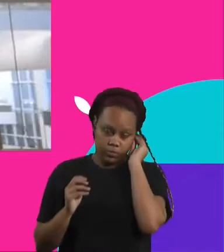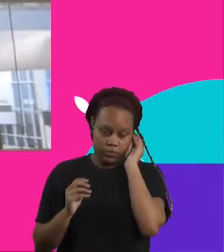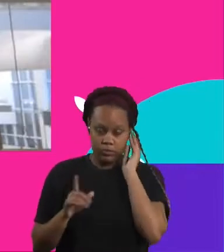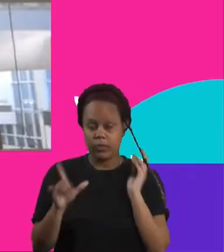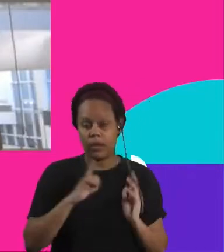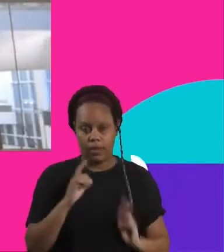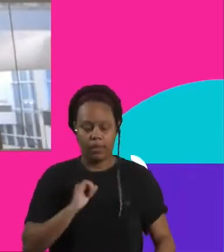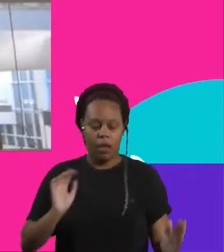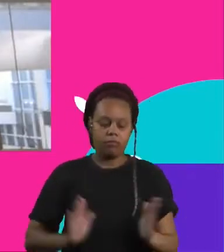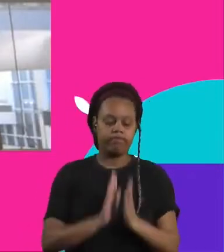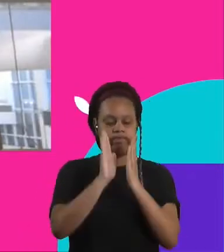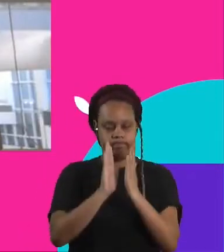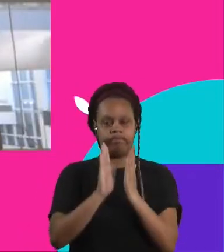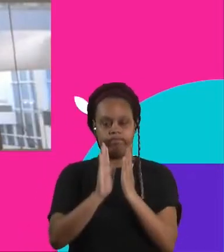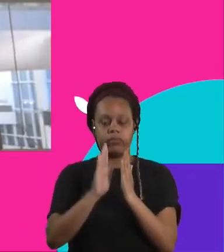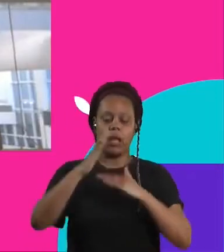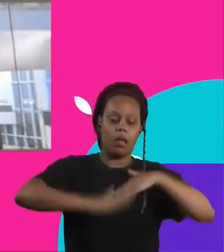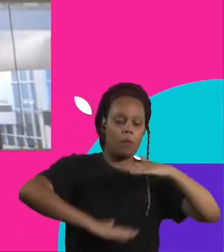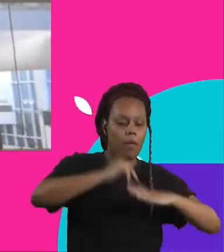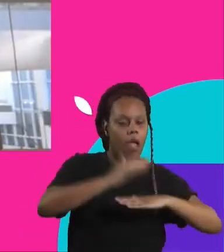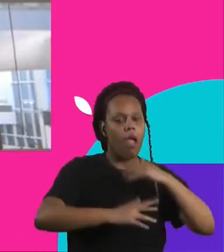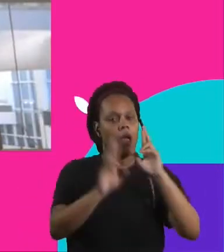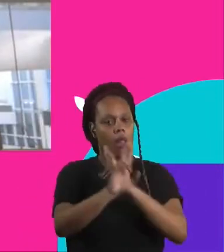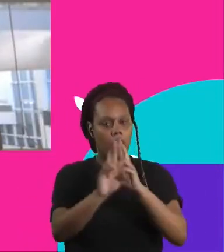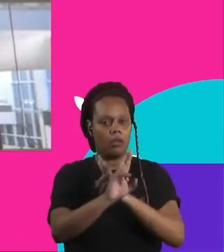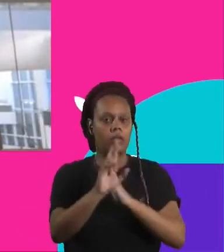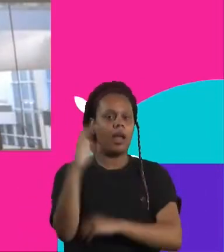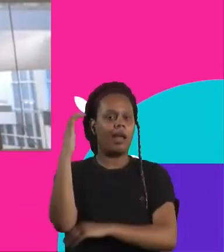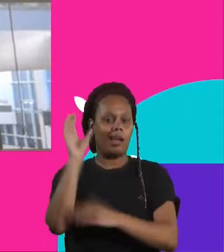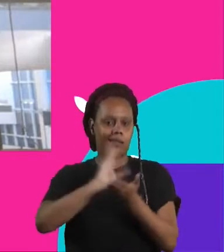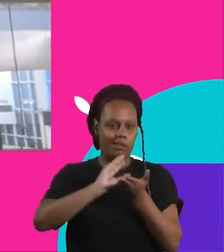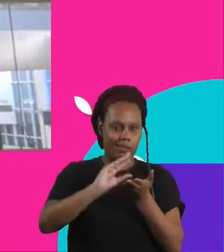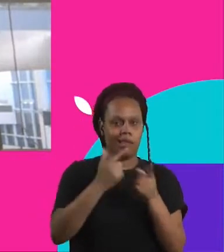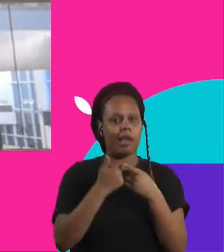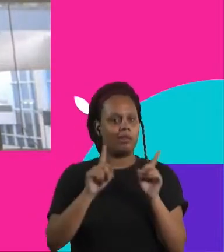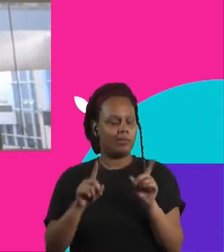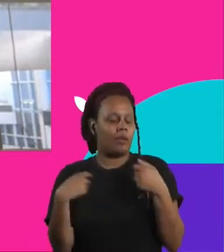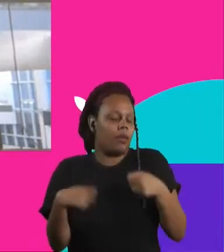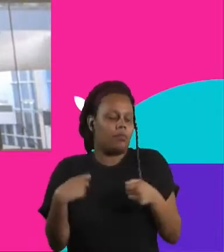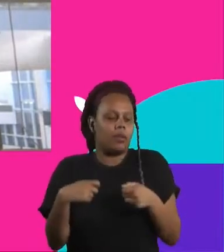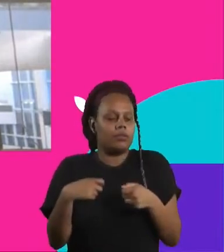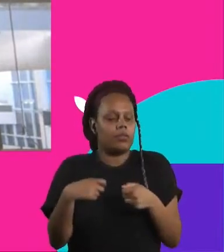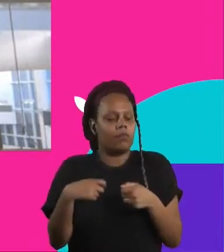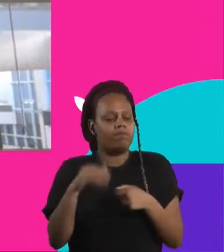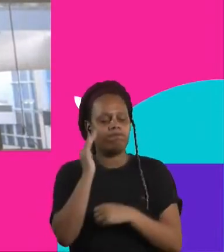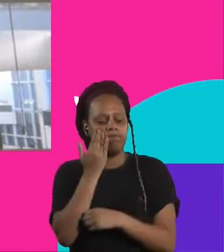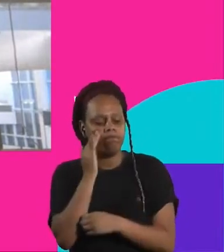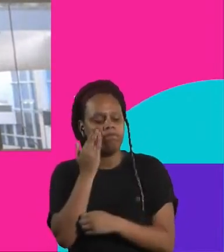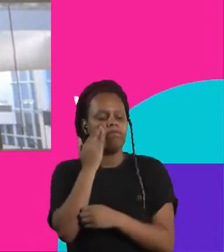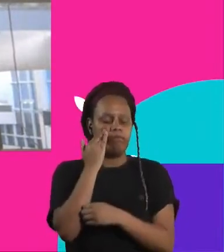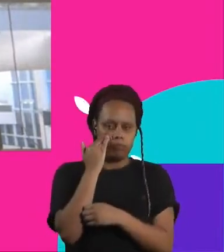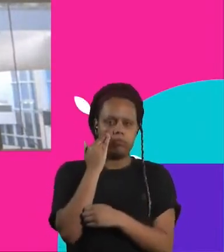impacto, práticas relacionadas à ciência de dados, mas é necessário também a compreensão clara de práticas de